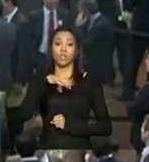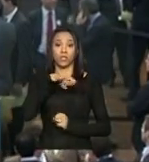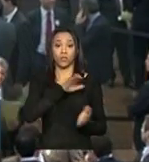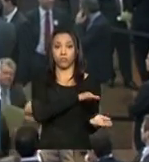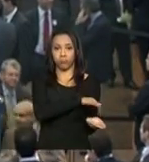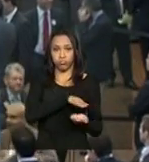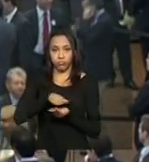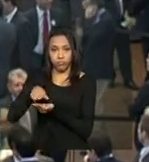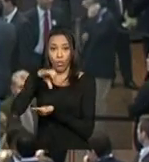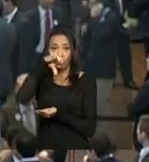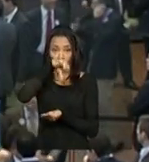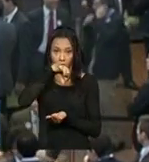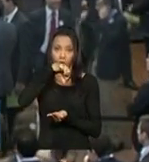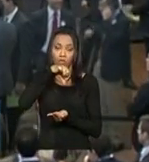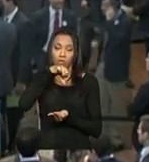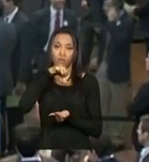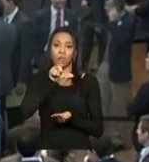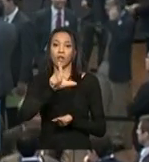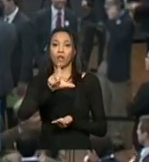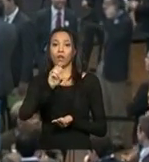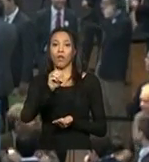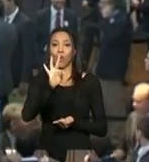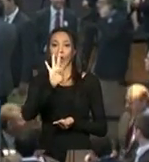lotes têm